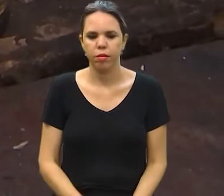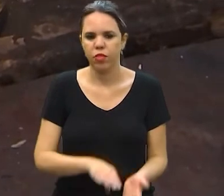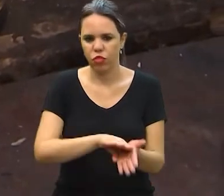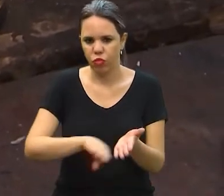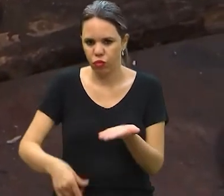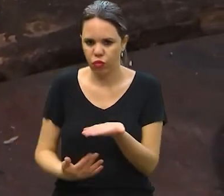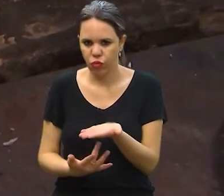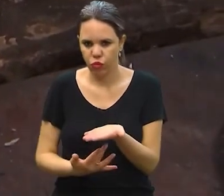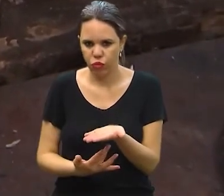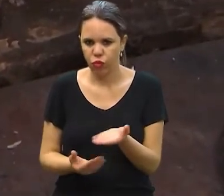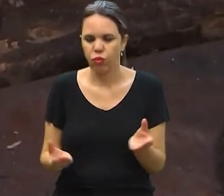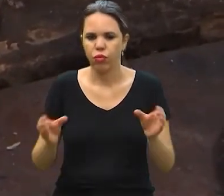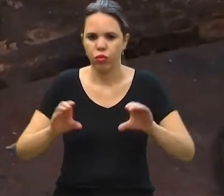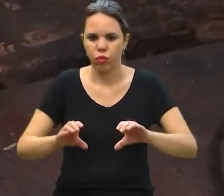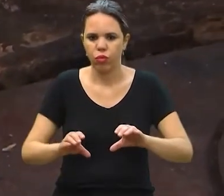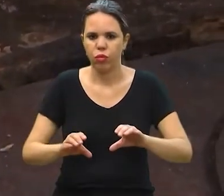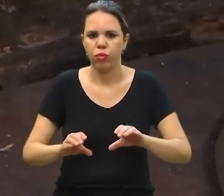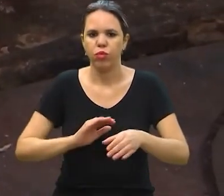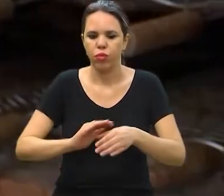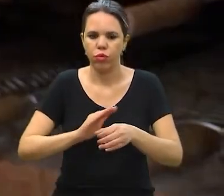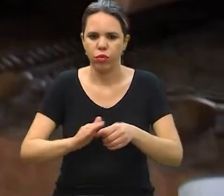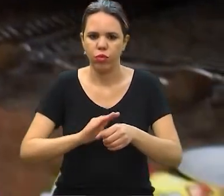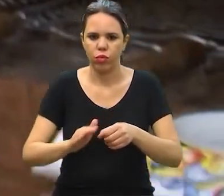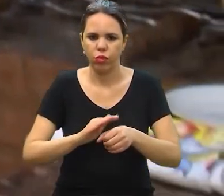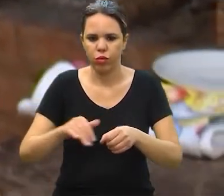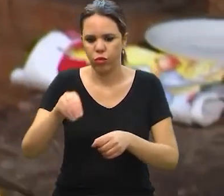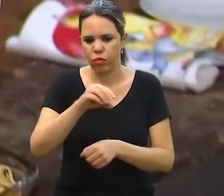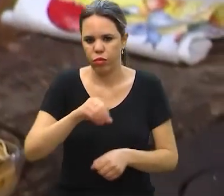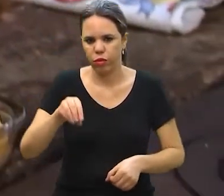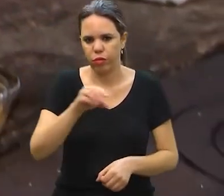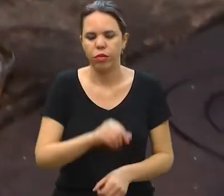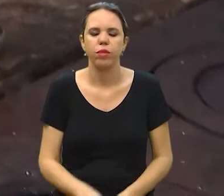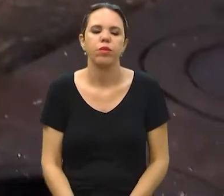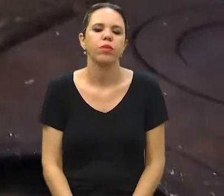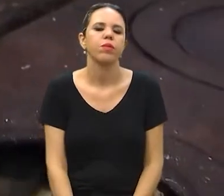Retire do forno e coloque a batata palha.